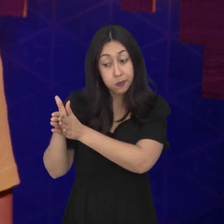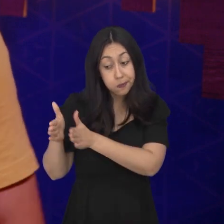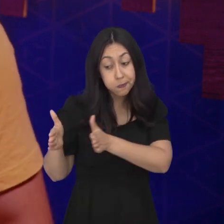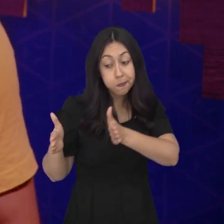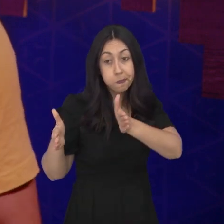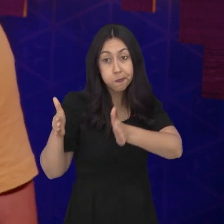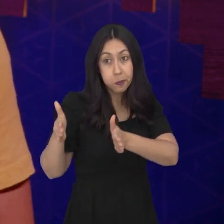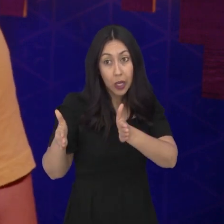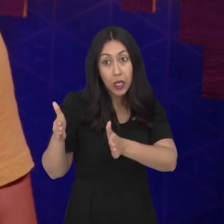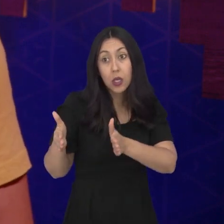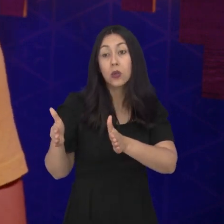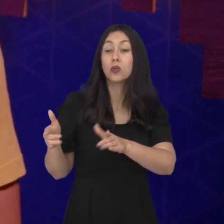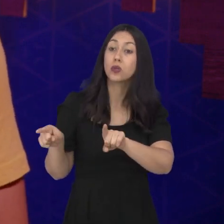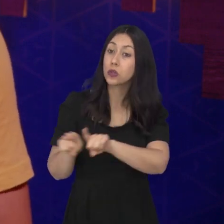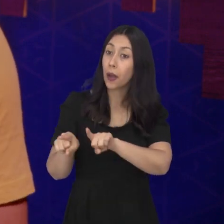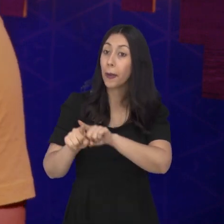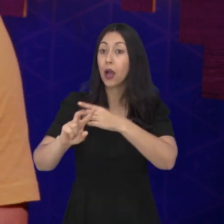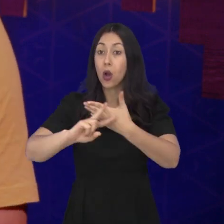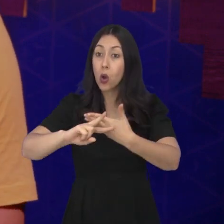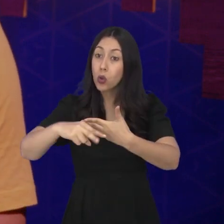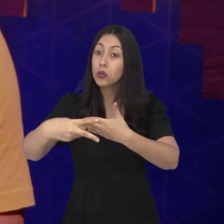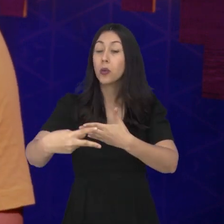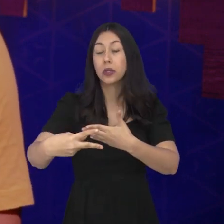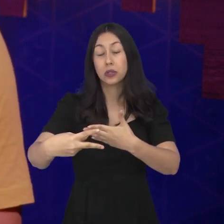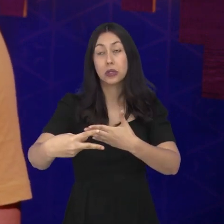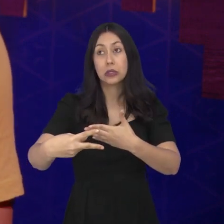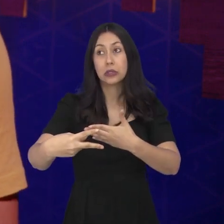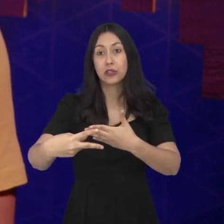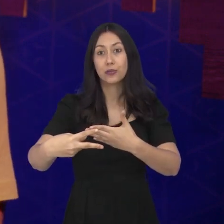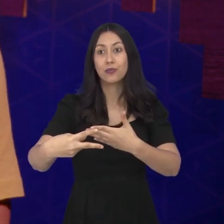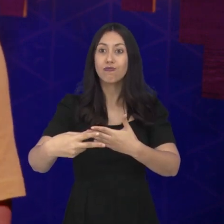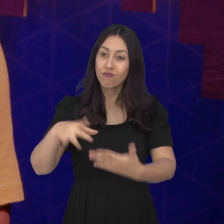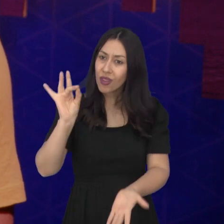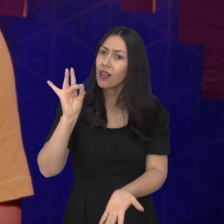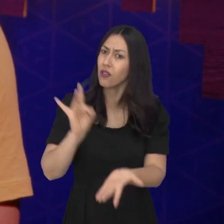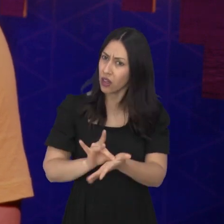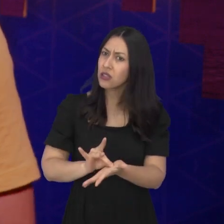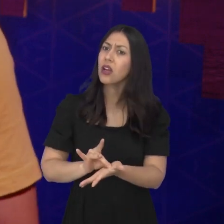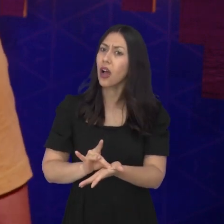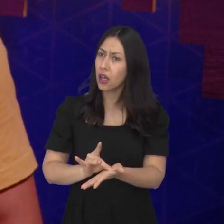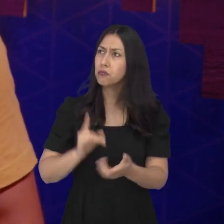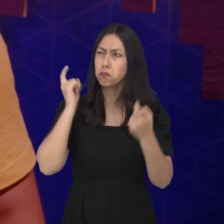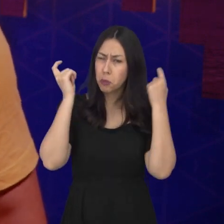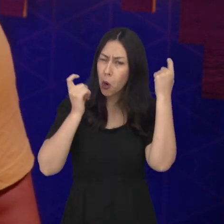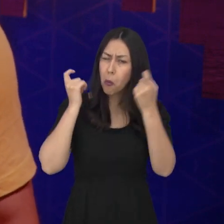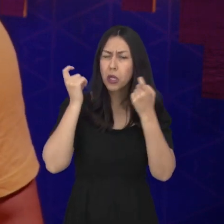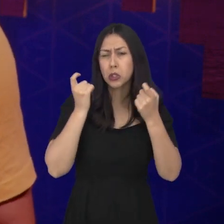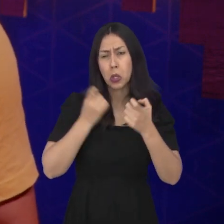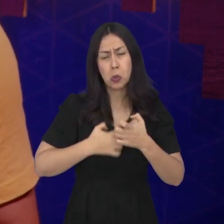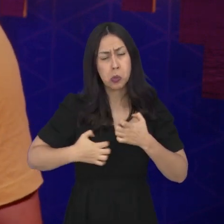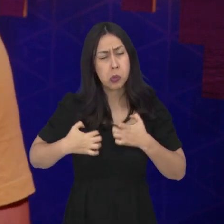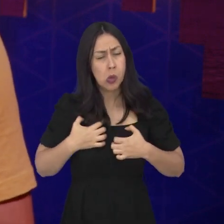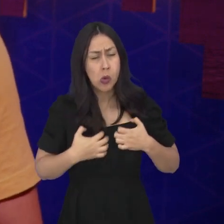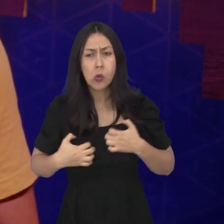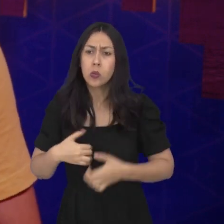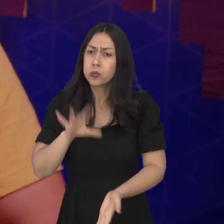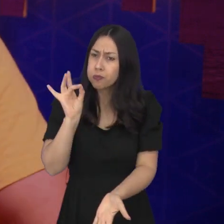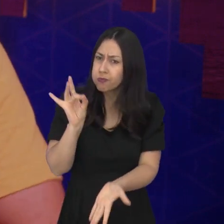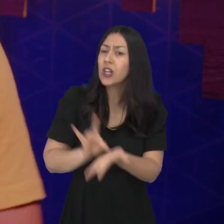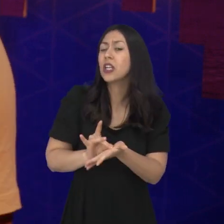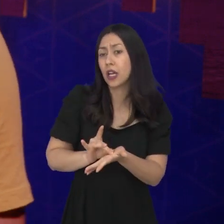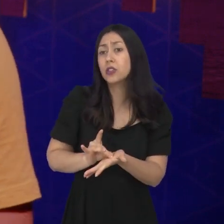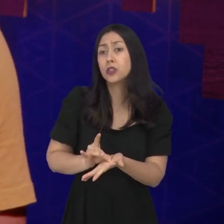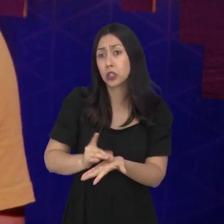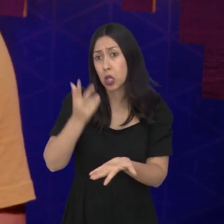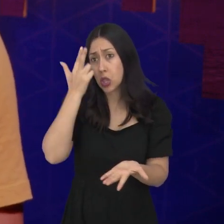esse período e todas as consequências dele são realmente verídicas. Toda essa preocupação, essa